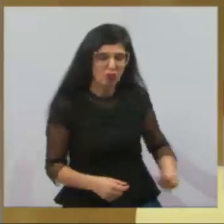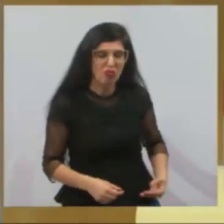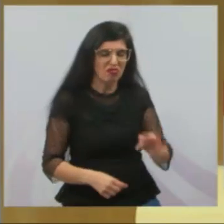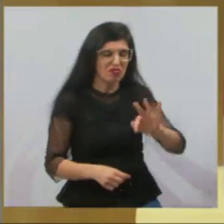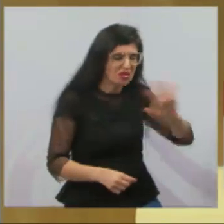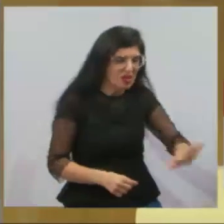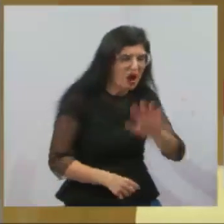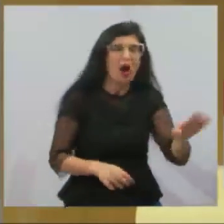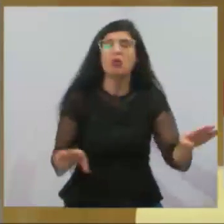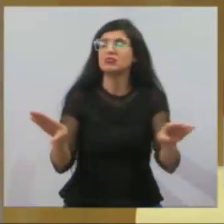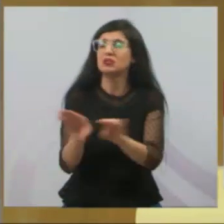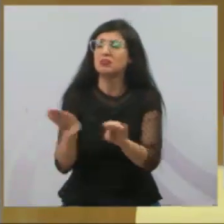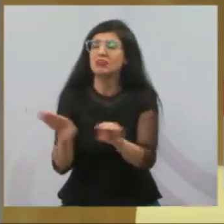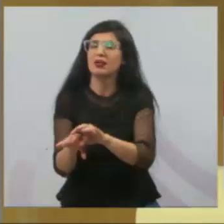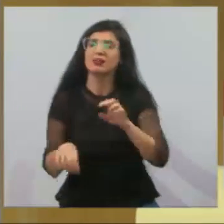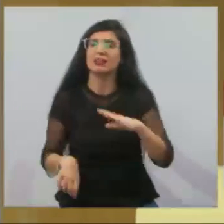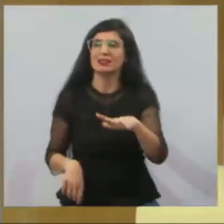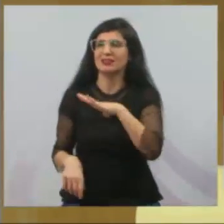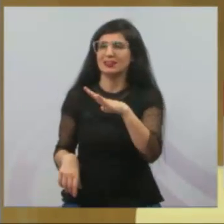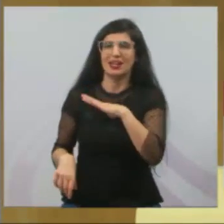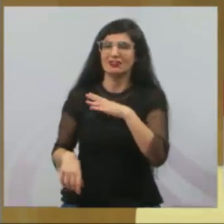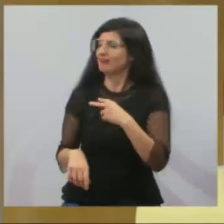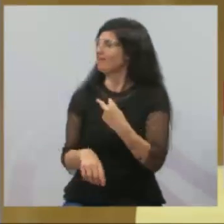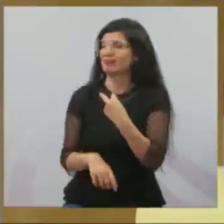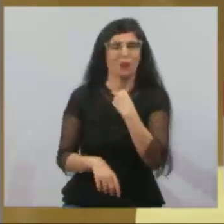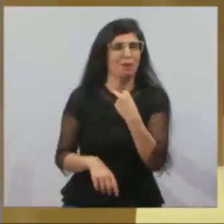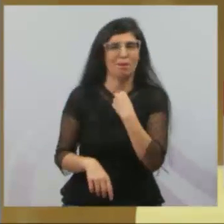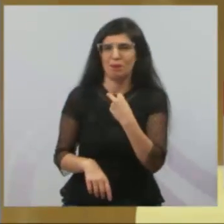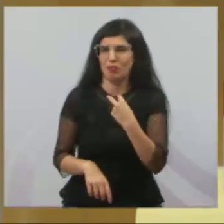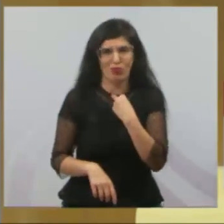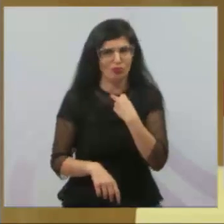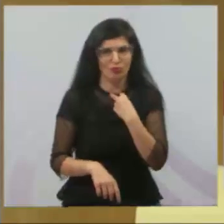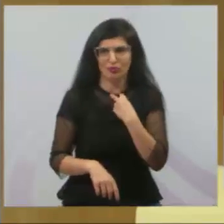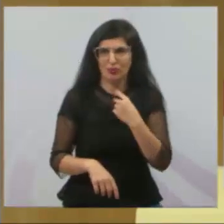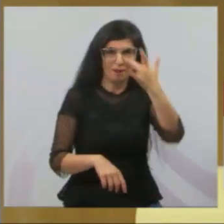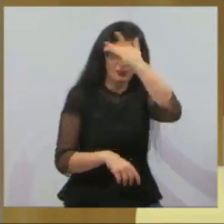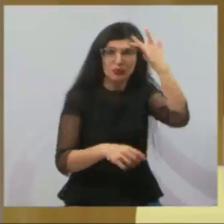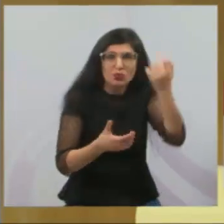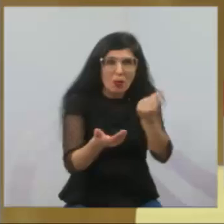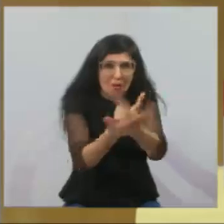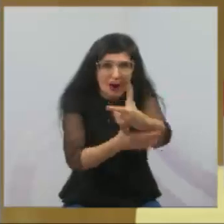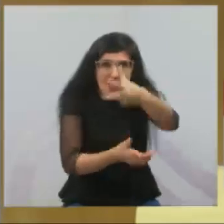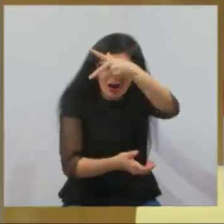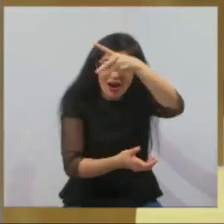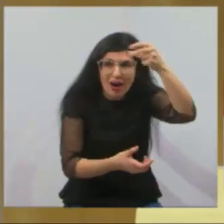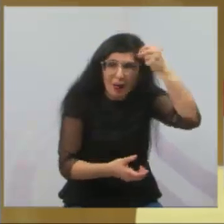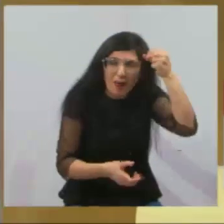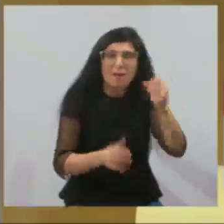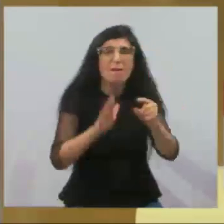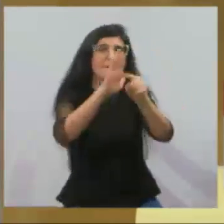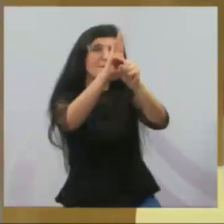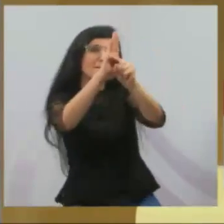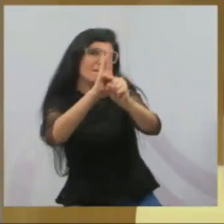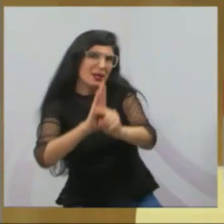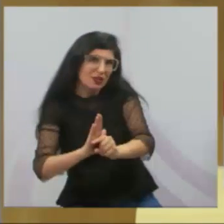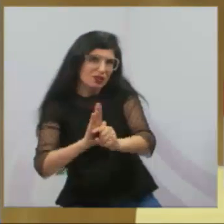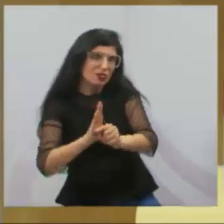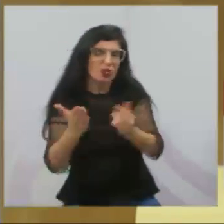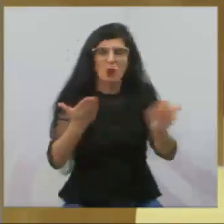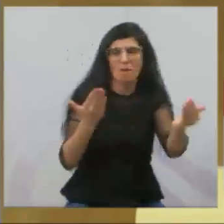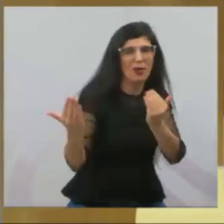estabelecer alíquota inferior aos da contribuição dos servidores da União.